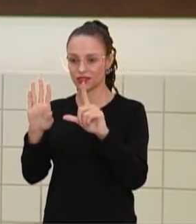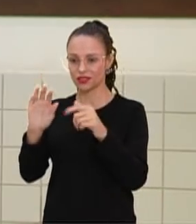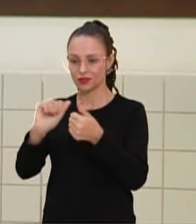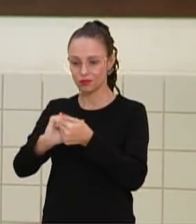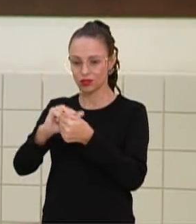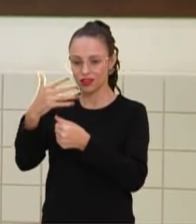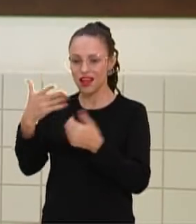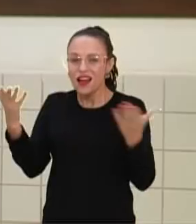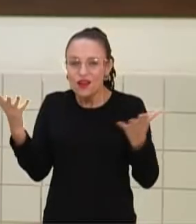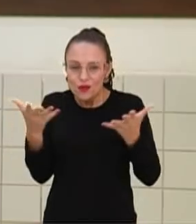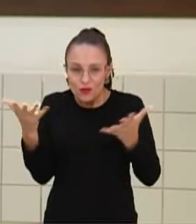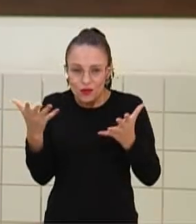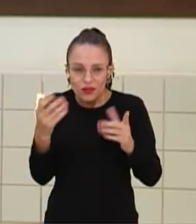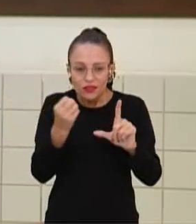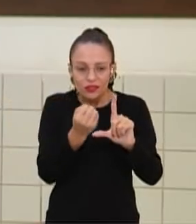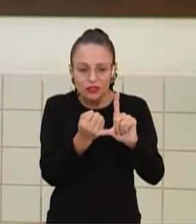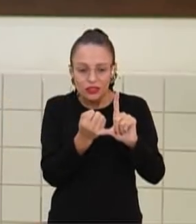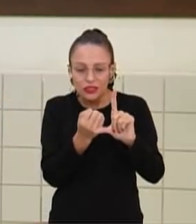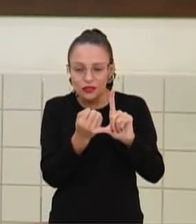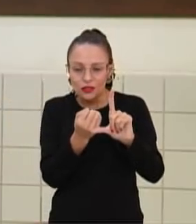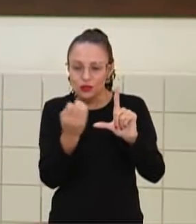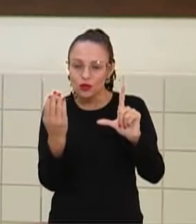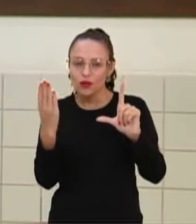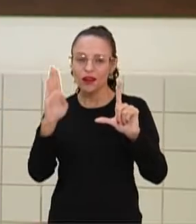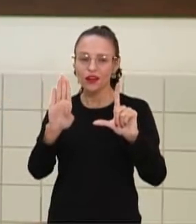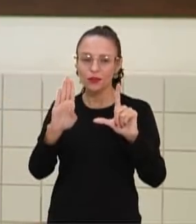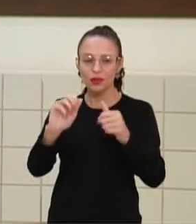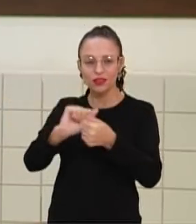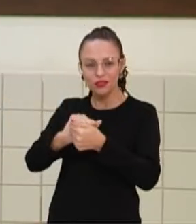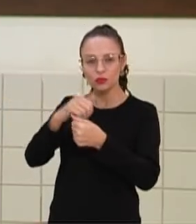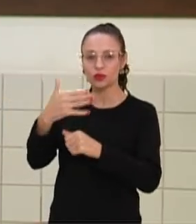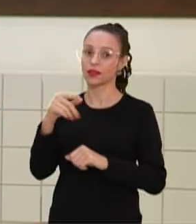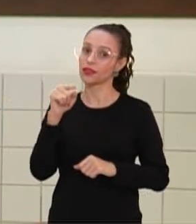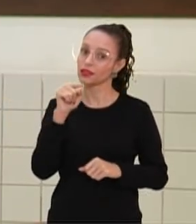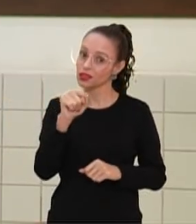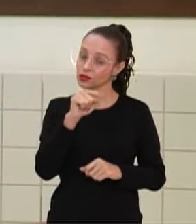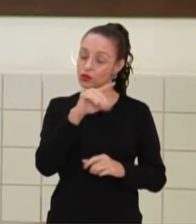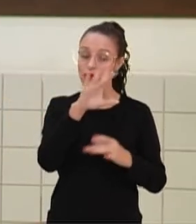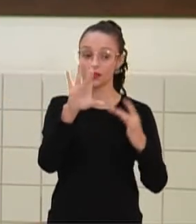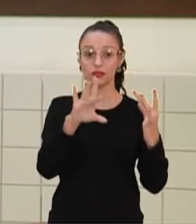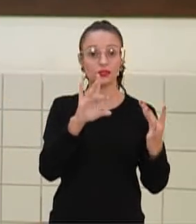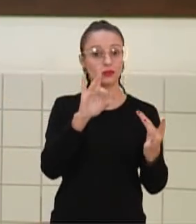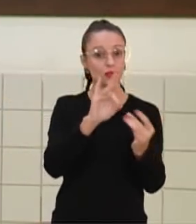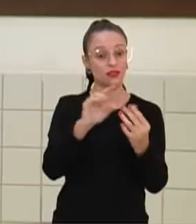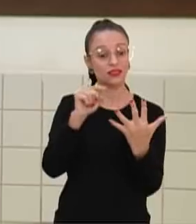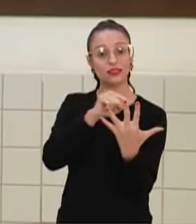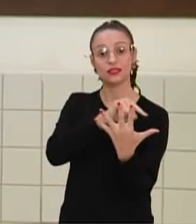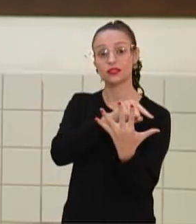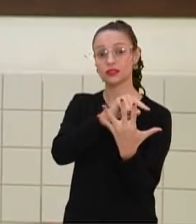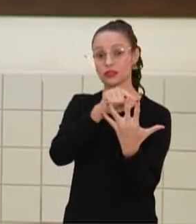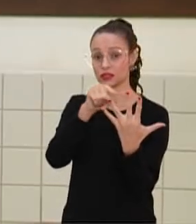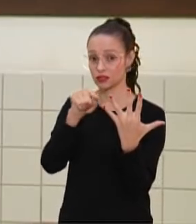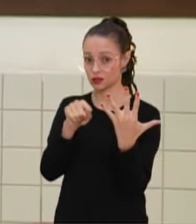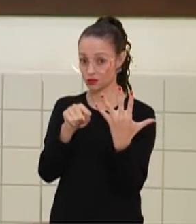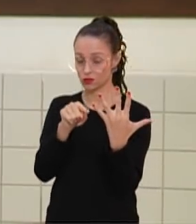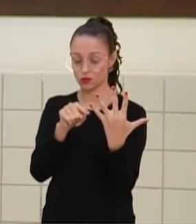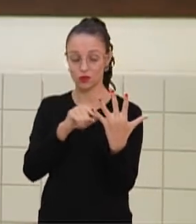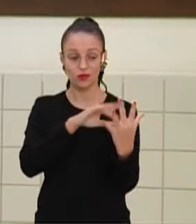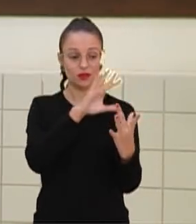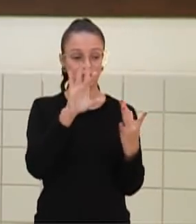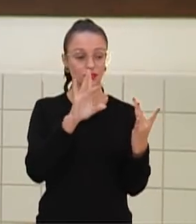potência, agora o logaritmando está no expoente. São casos especiais, são 5 casos especiais do logaritmo. A